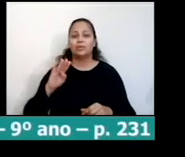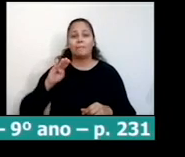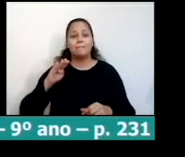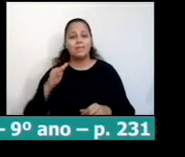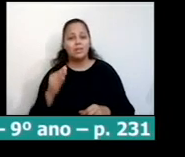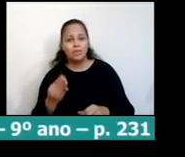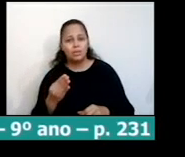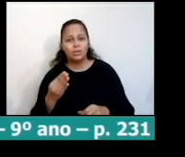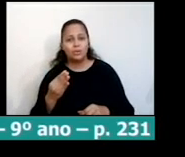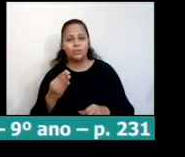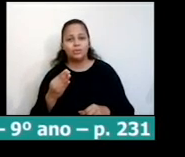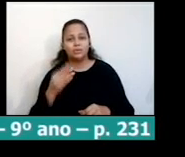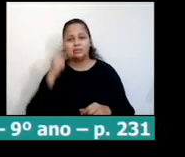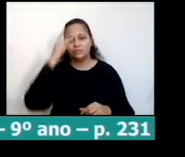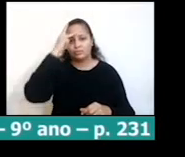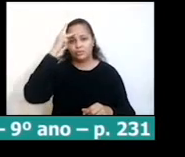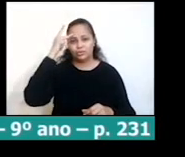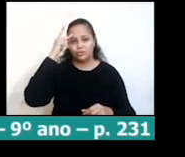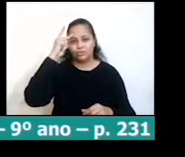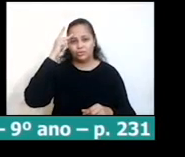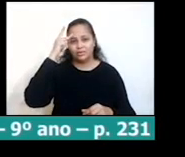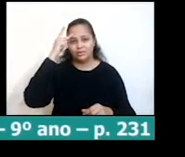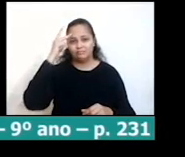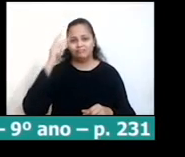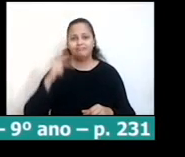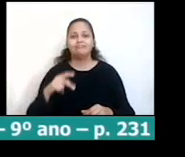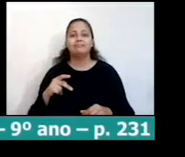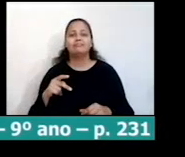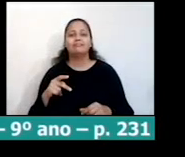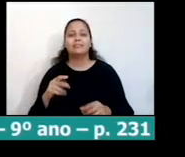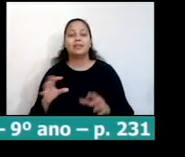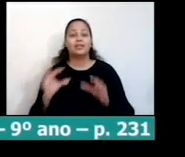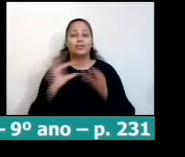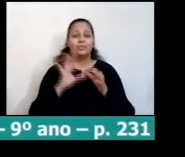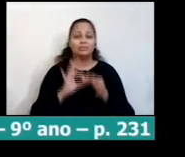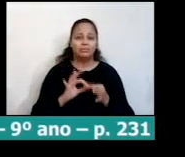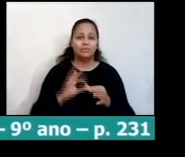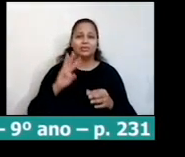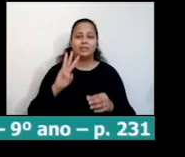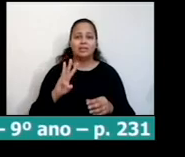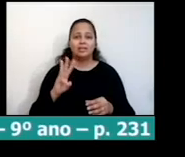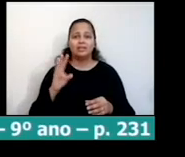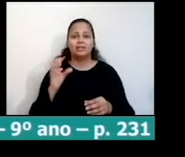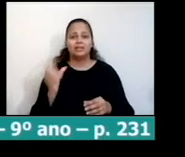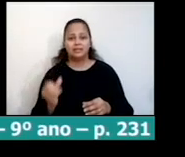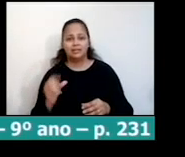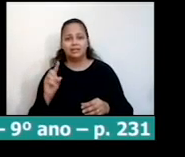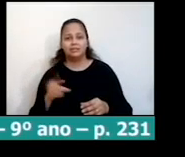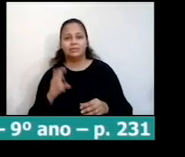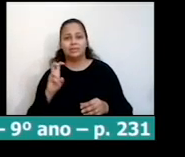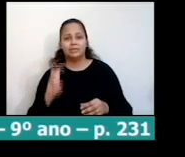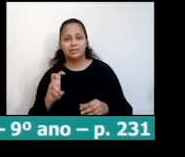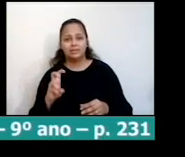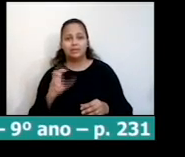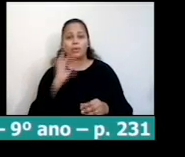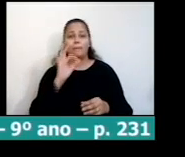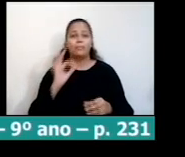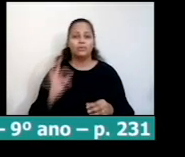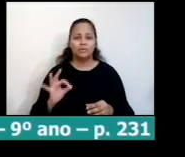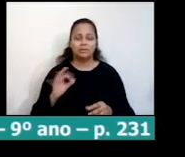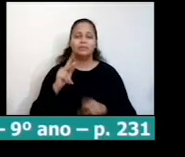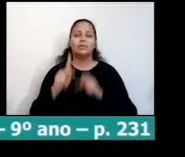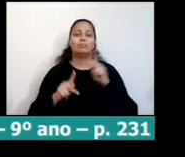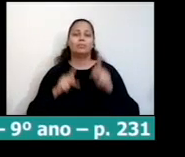2,74 bilhões de habitantes, certo? Ou seja, isso vai corresponder a 36,5% da